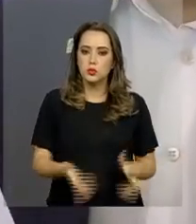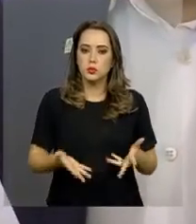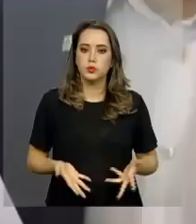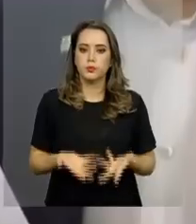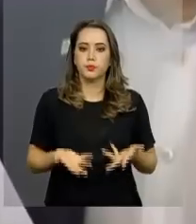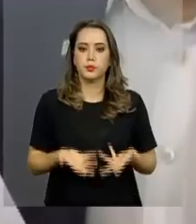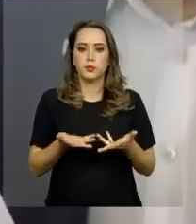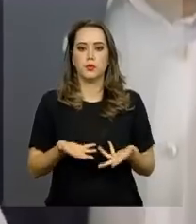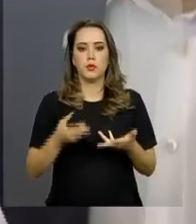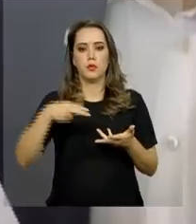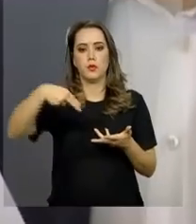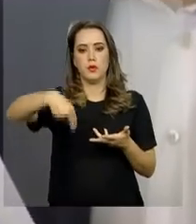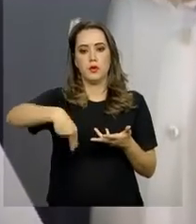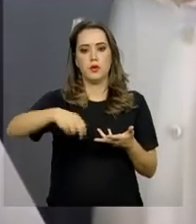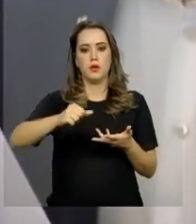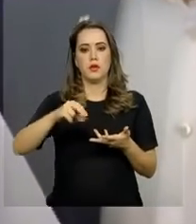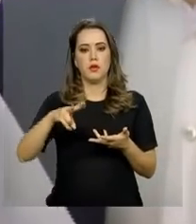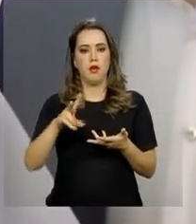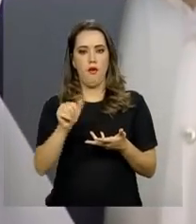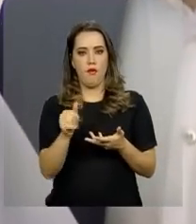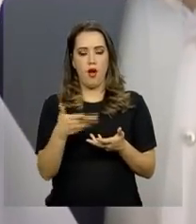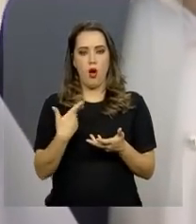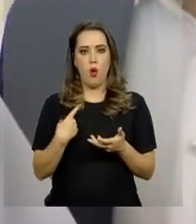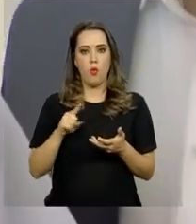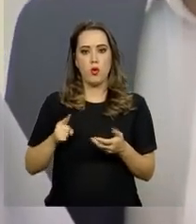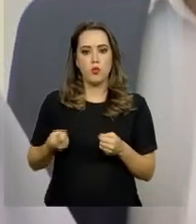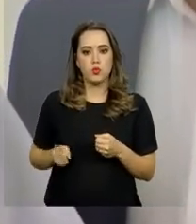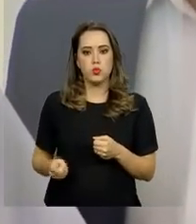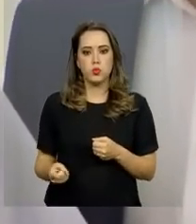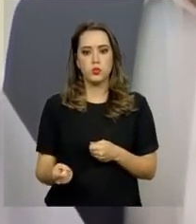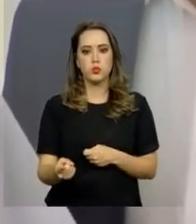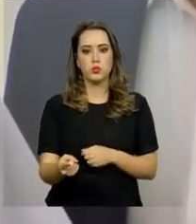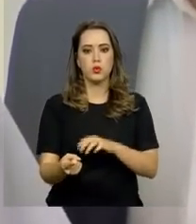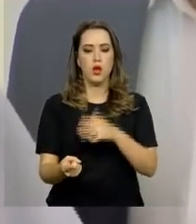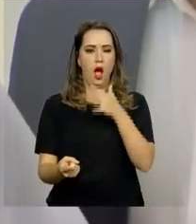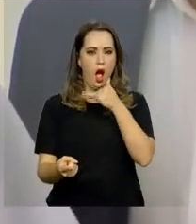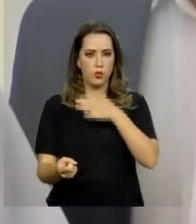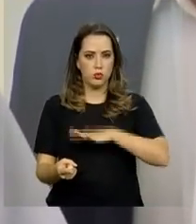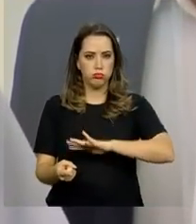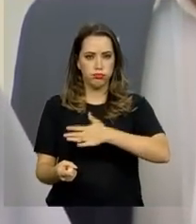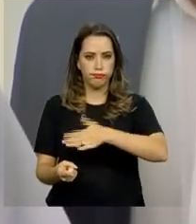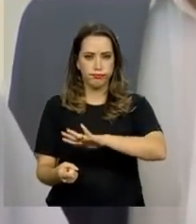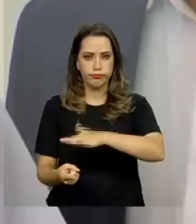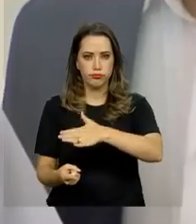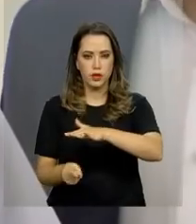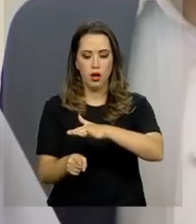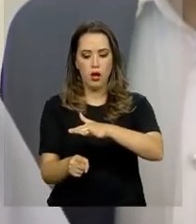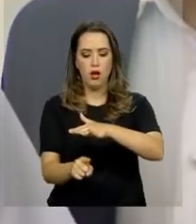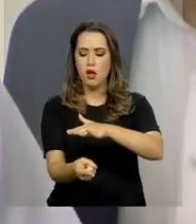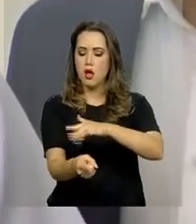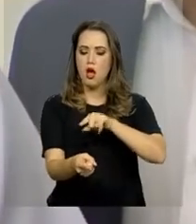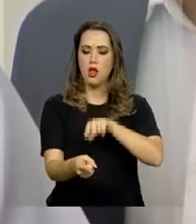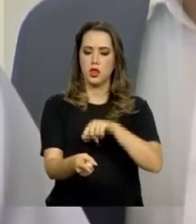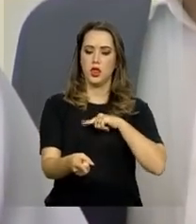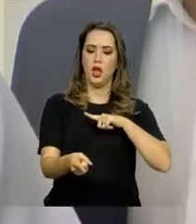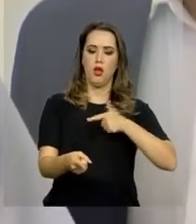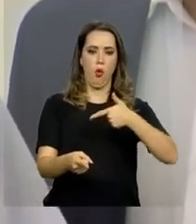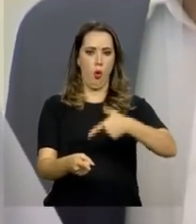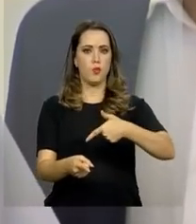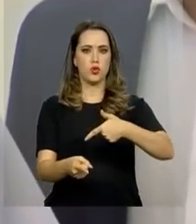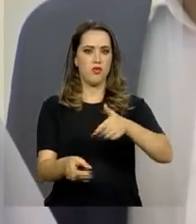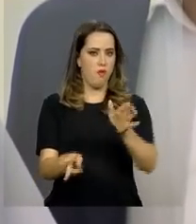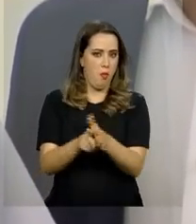naval nuclear, no caso de um submarino, a dualidade que o desenvolvimento dessa tecnologia